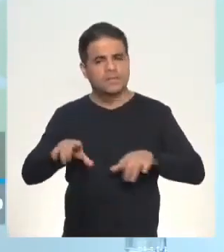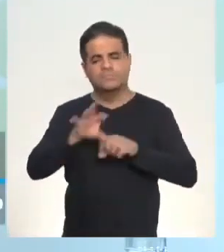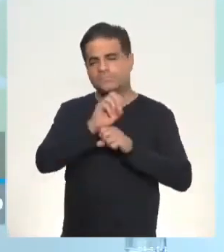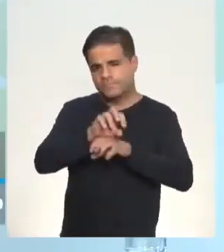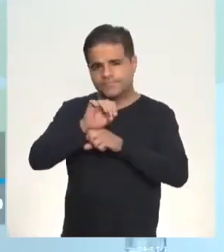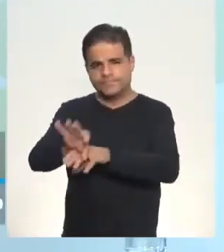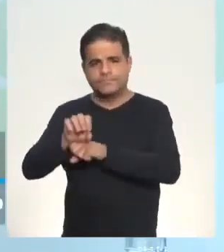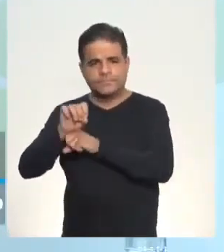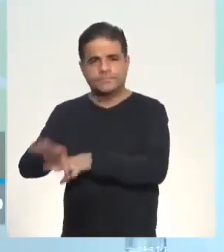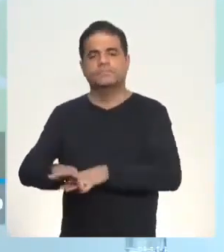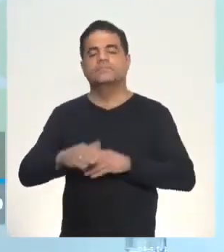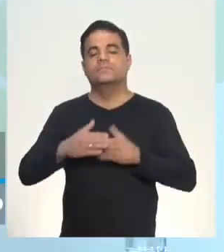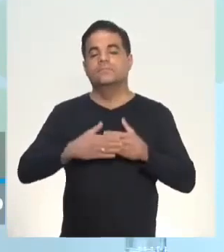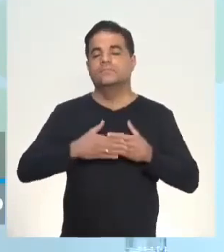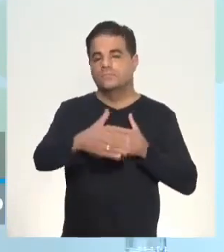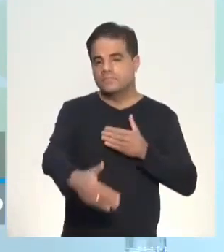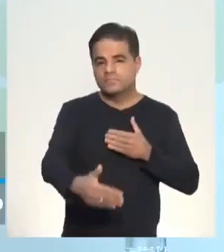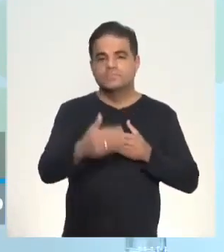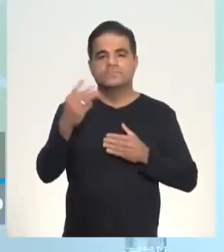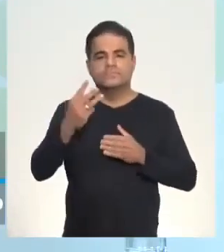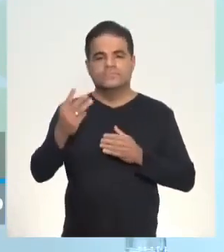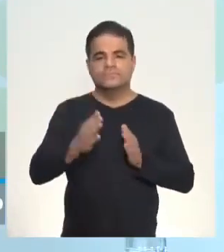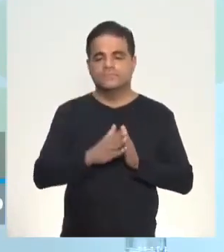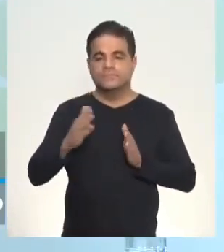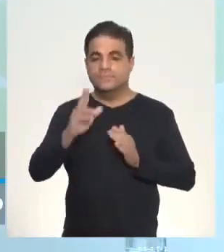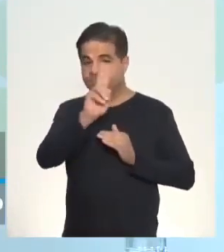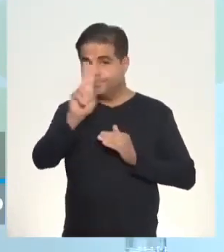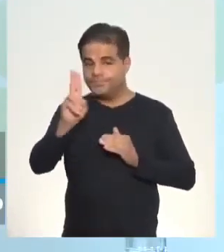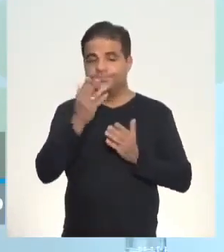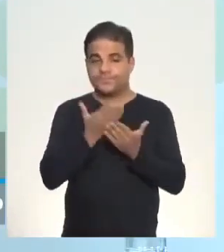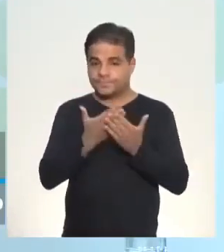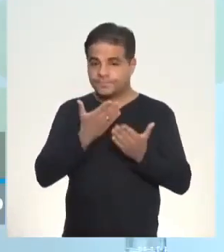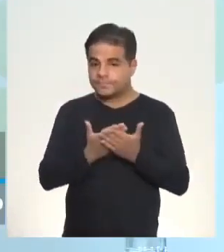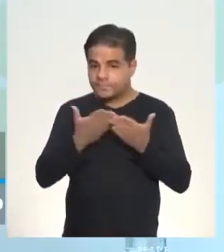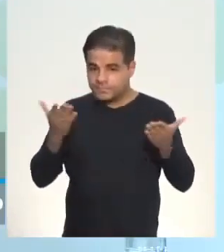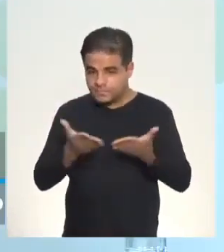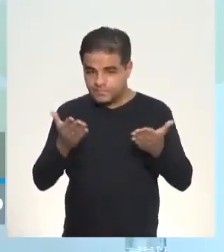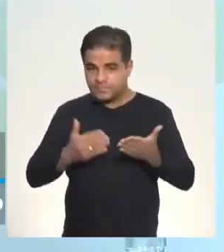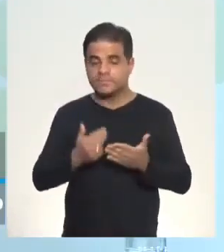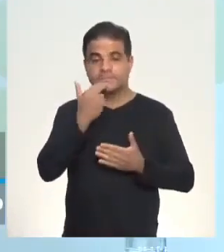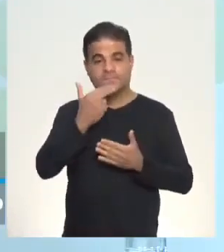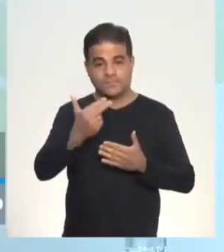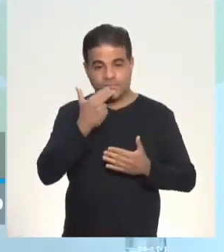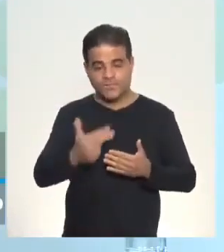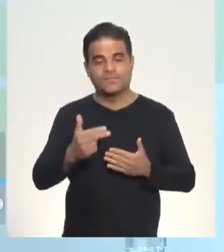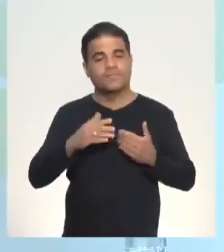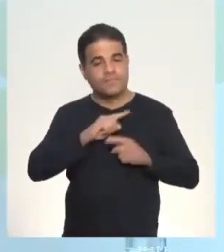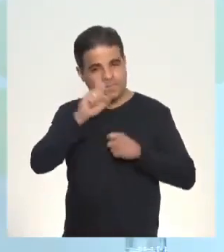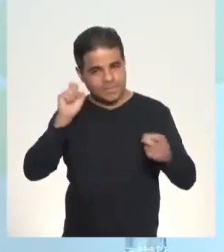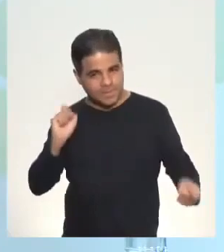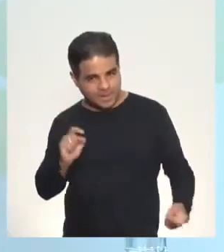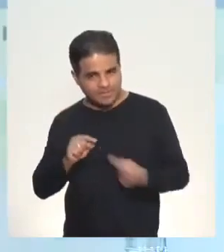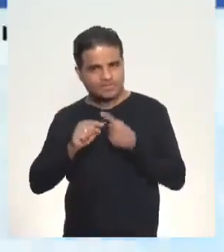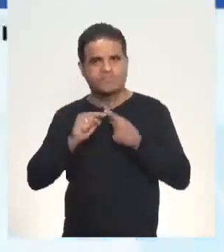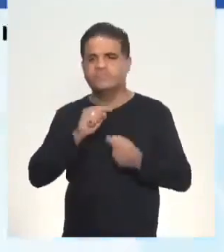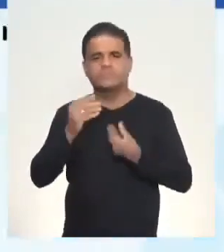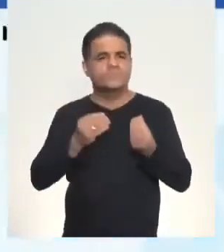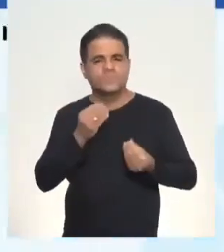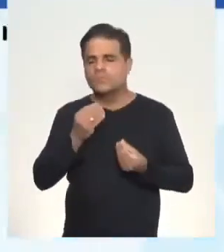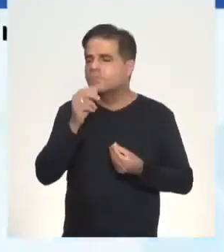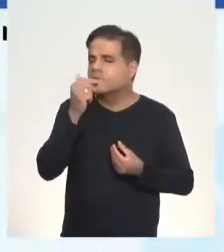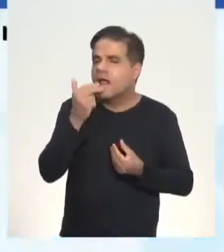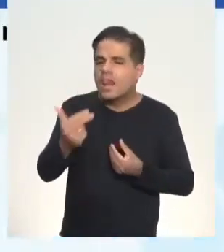a sequência 3 do caderno do aluno. E o nome da aula de hoje é a língua em funcionamento. Como que a